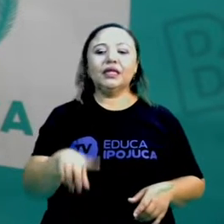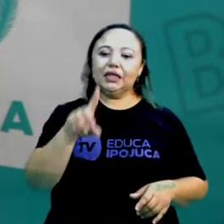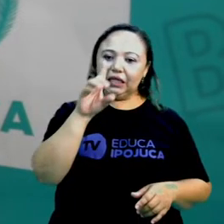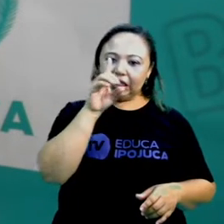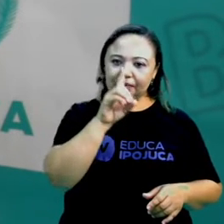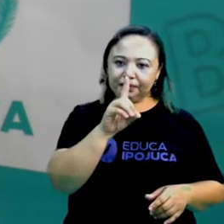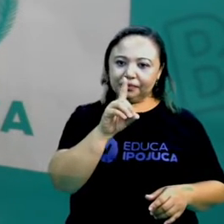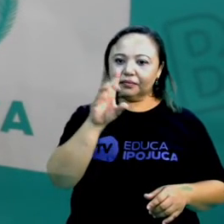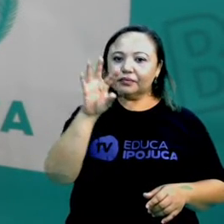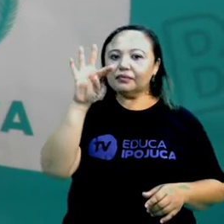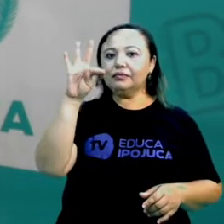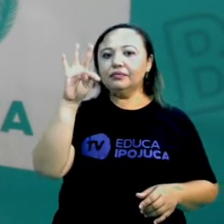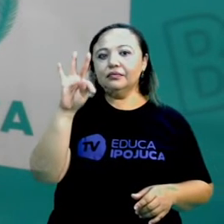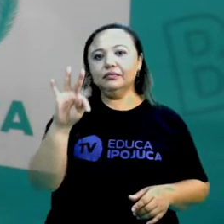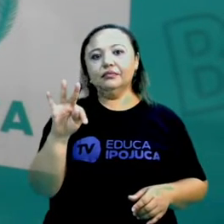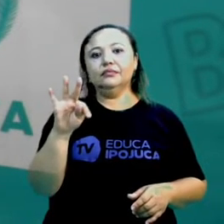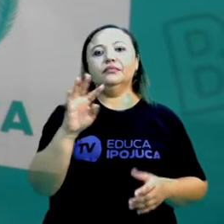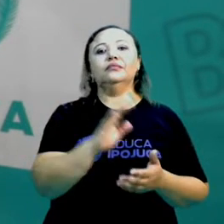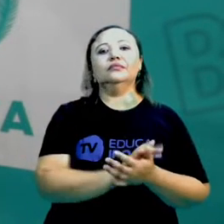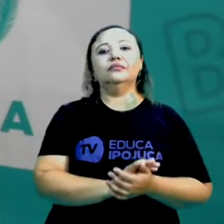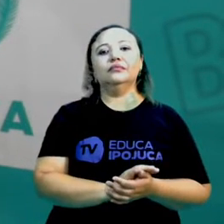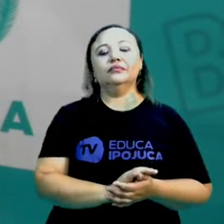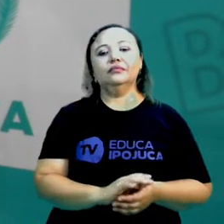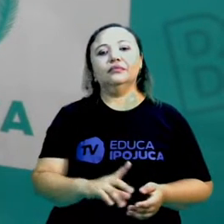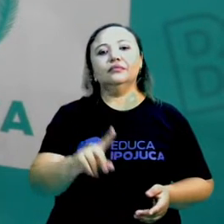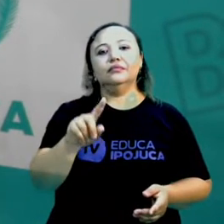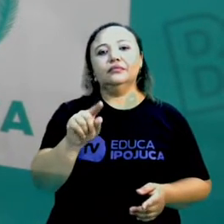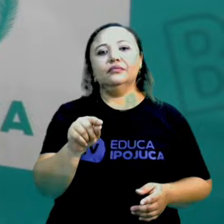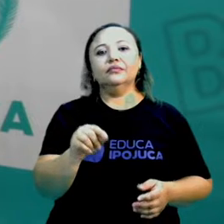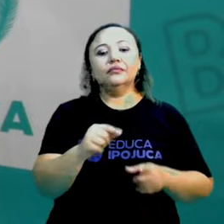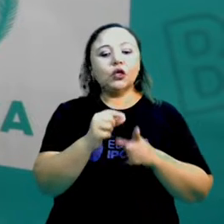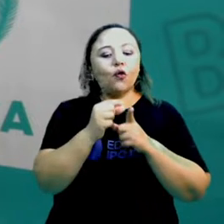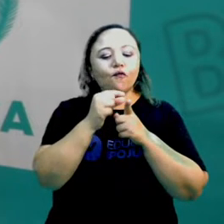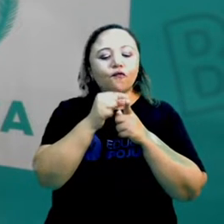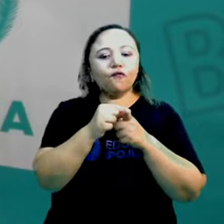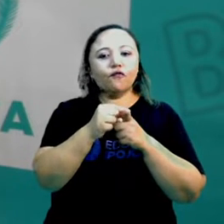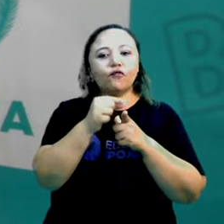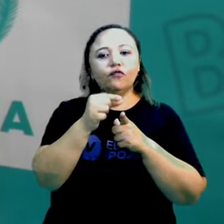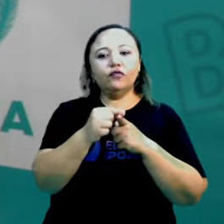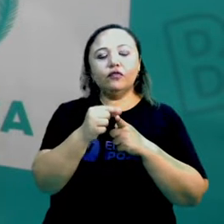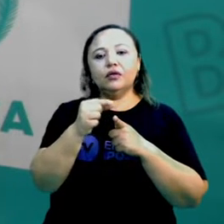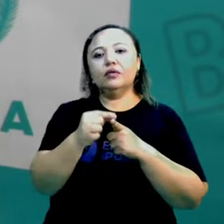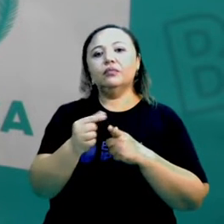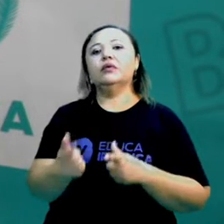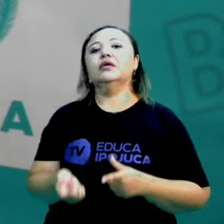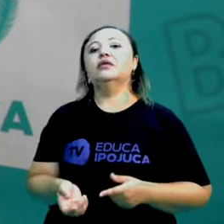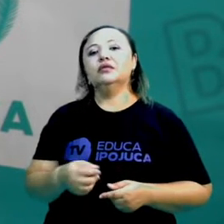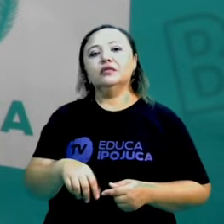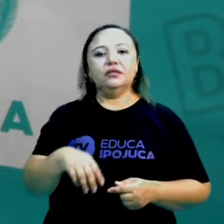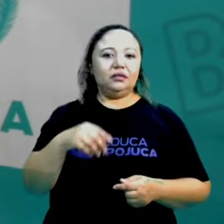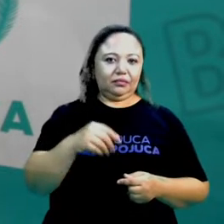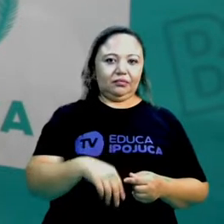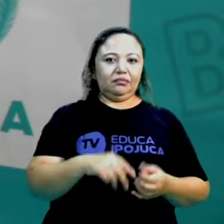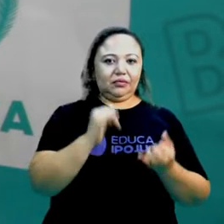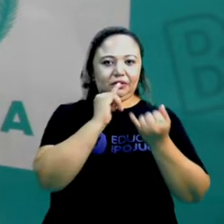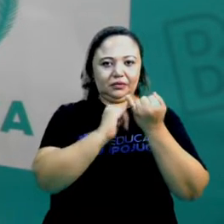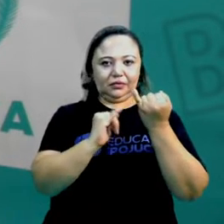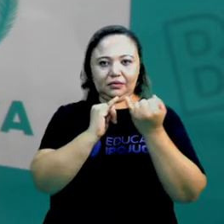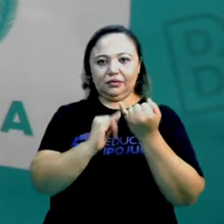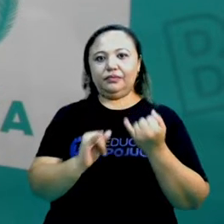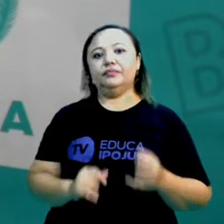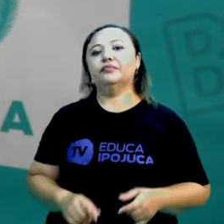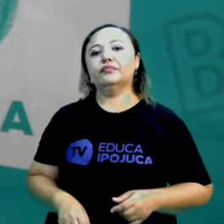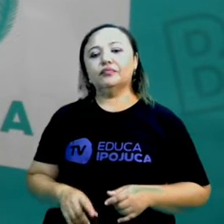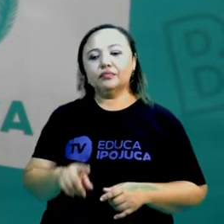D como a letra T têm fonemas parecidos, tem pronúncia parecida. E é